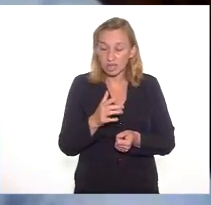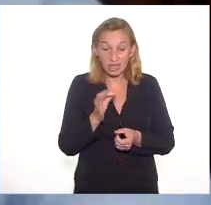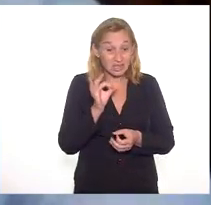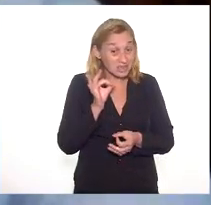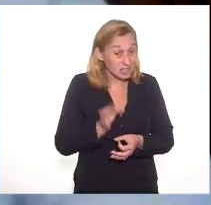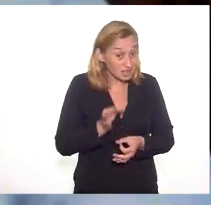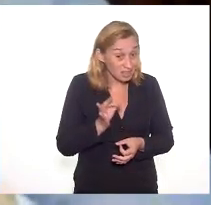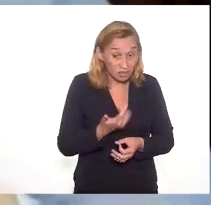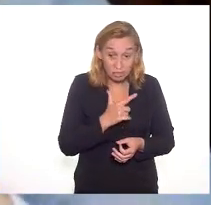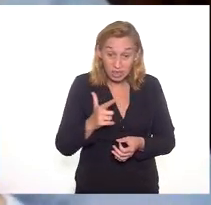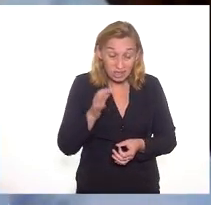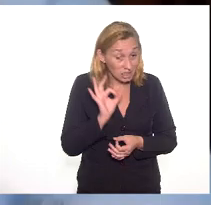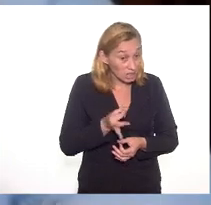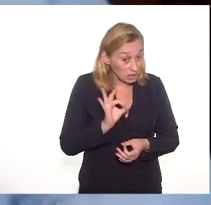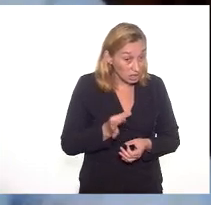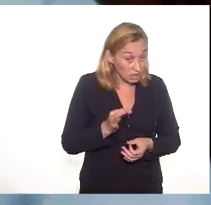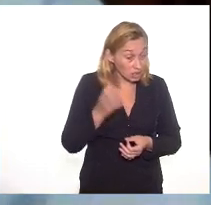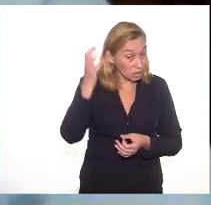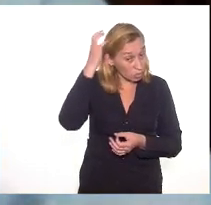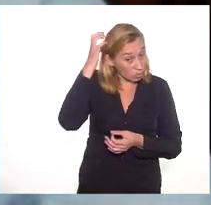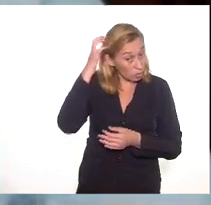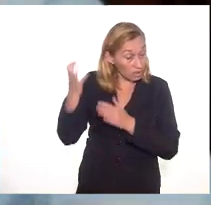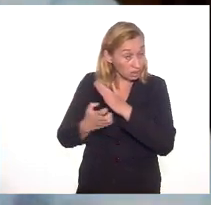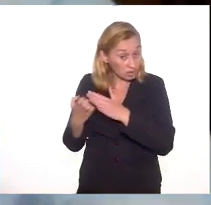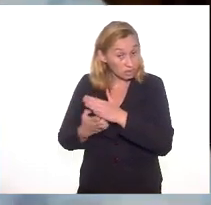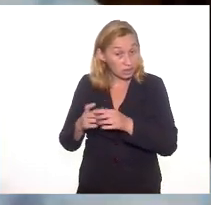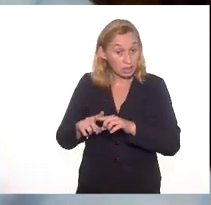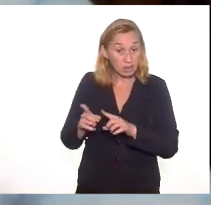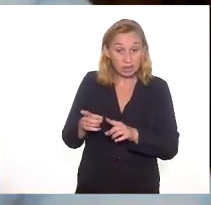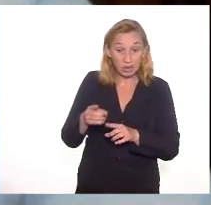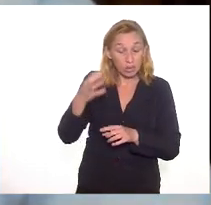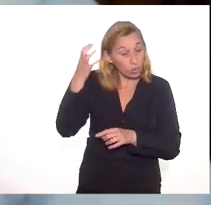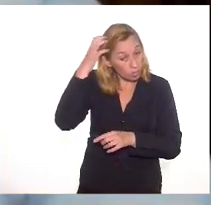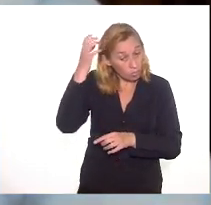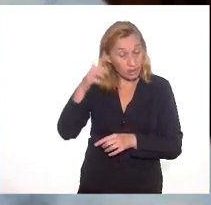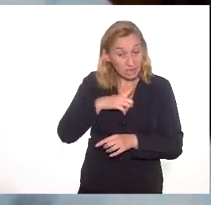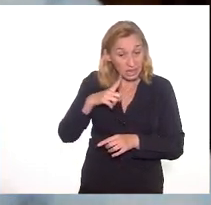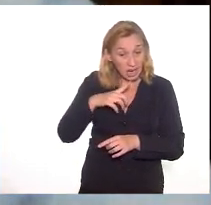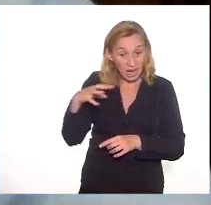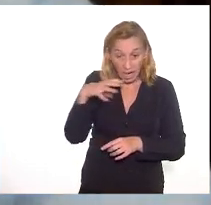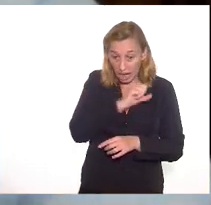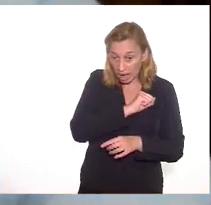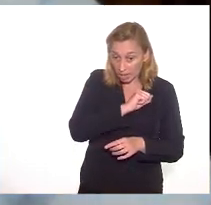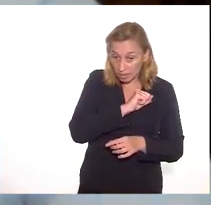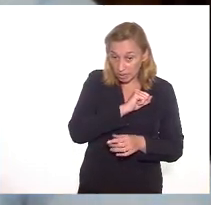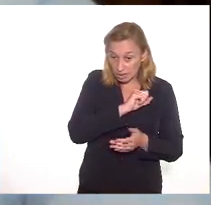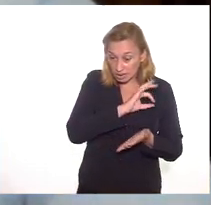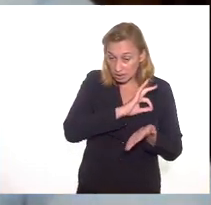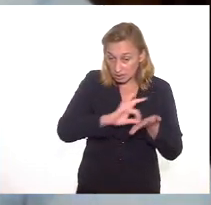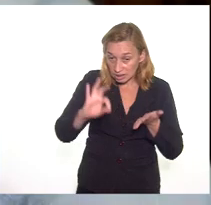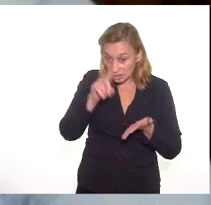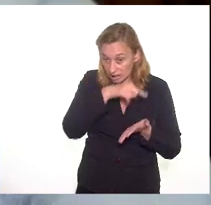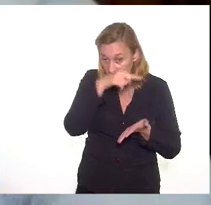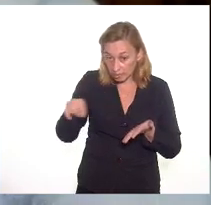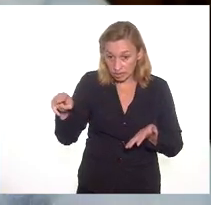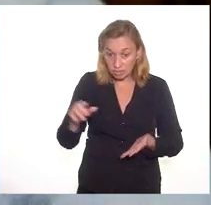em julgado, o estabelecimento será punido de imediato. Haverá o